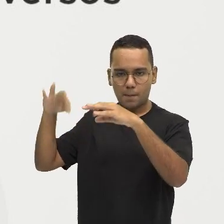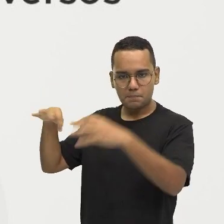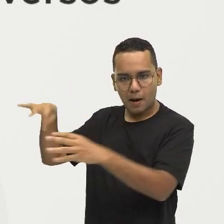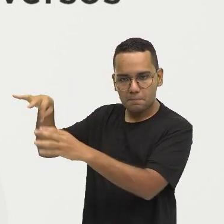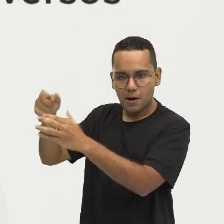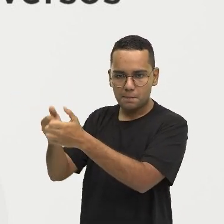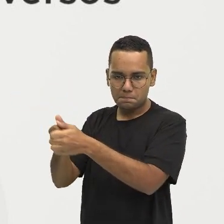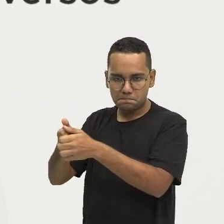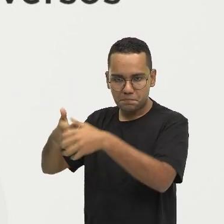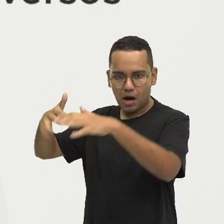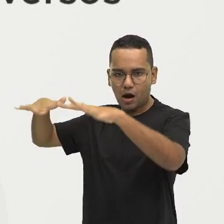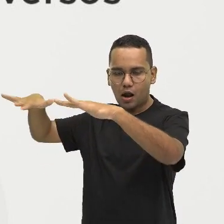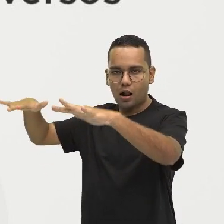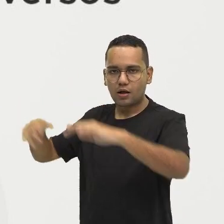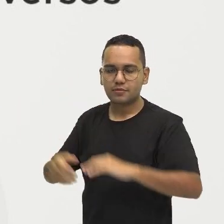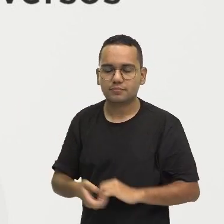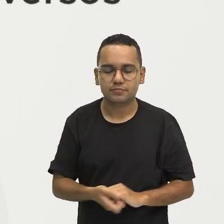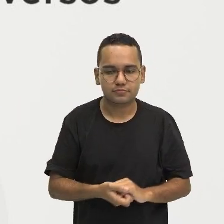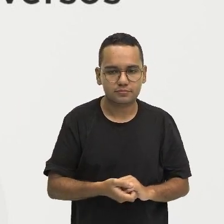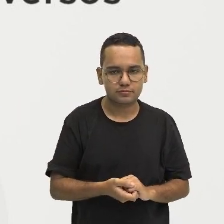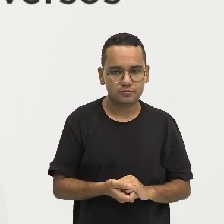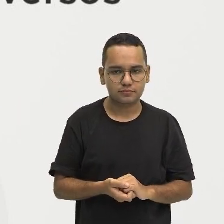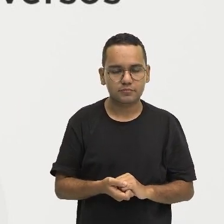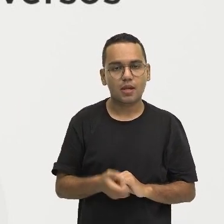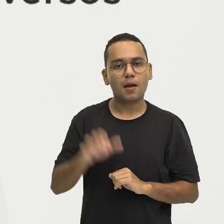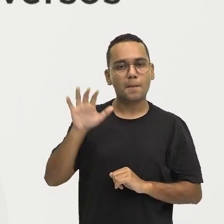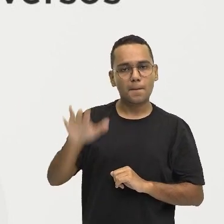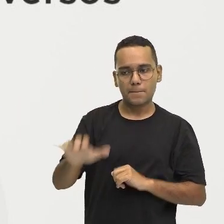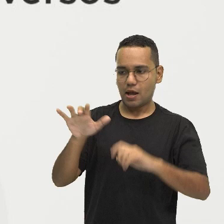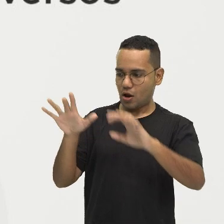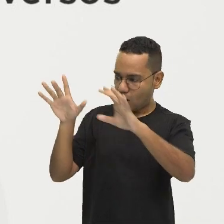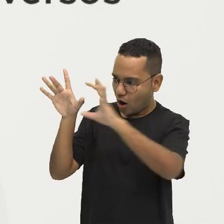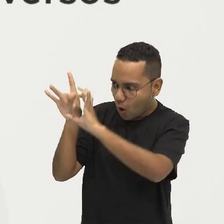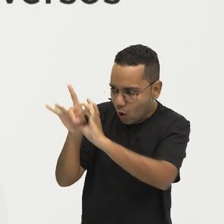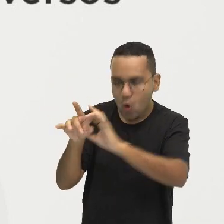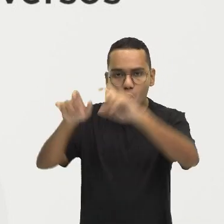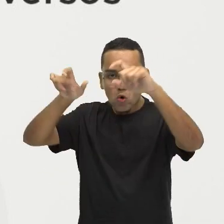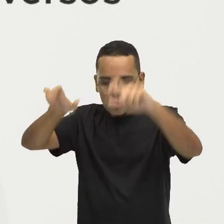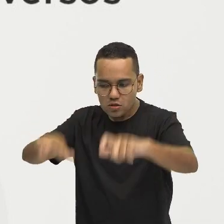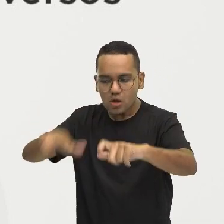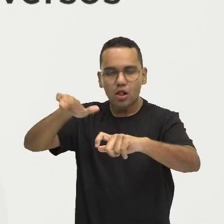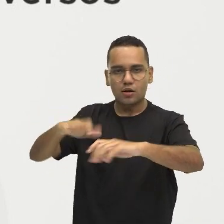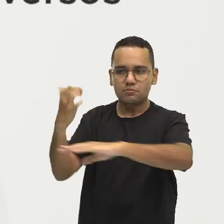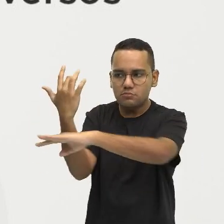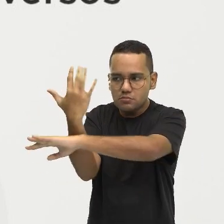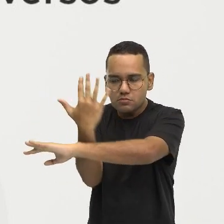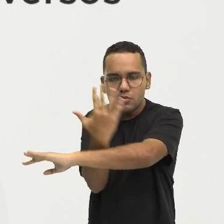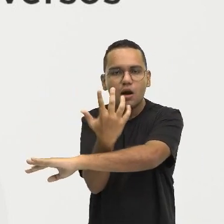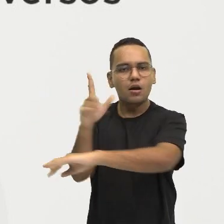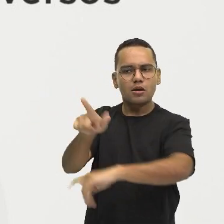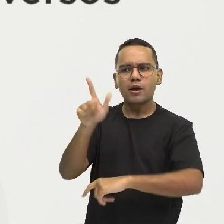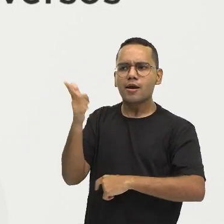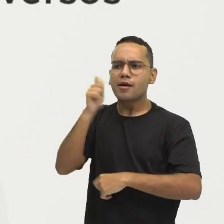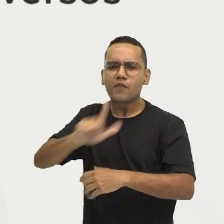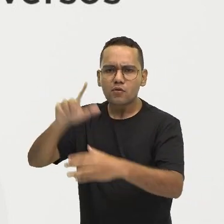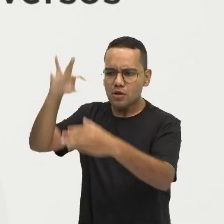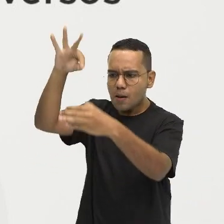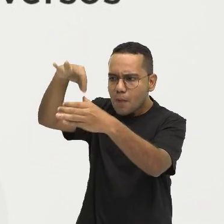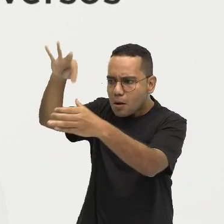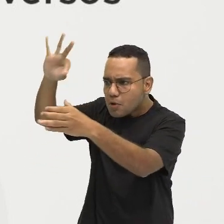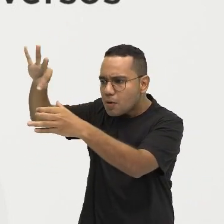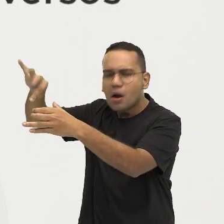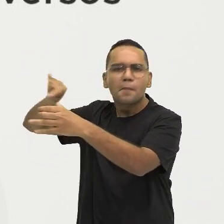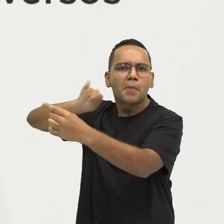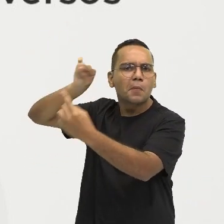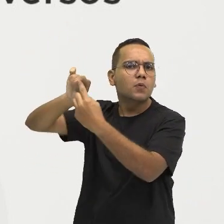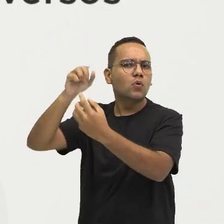essas queimadas, né? E aí tem sementes que elas só vão germinar ali por conta do fogo. Então, elas têm